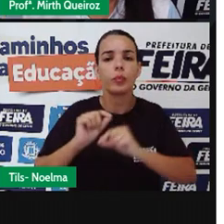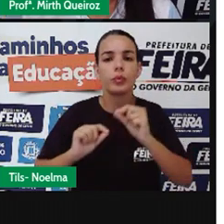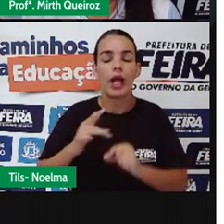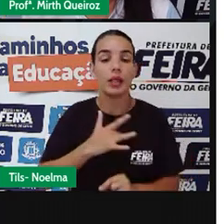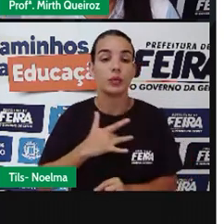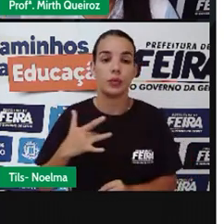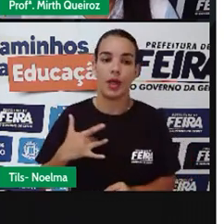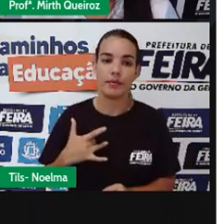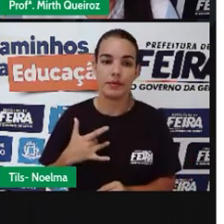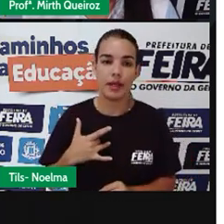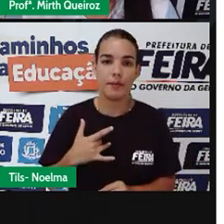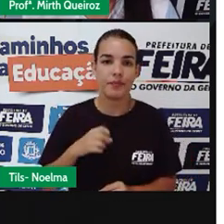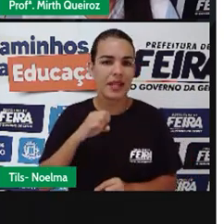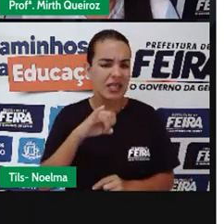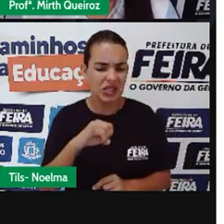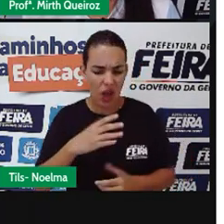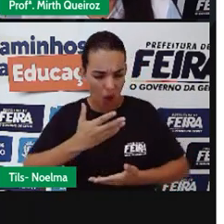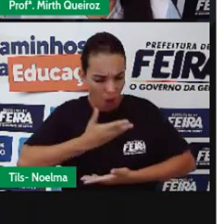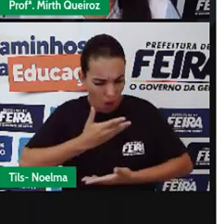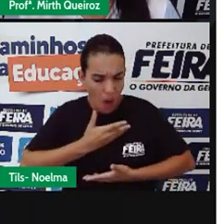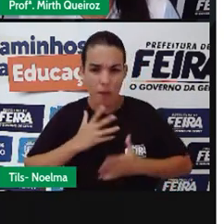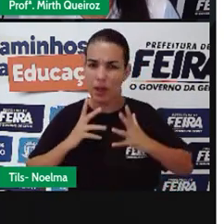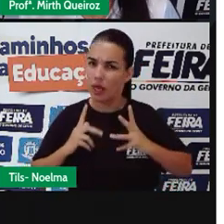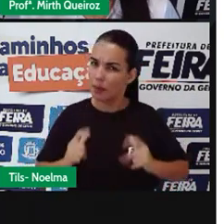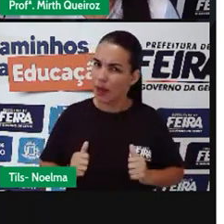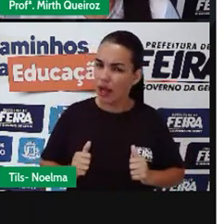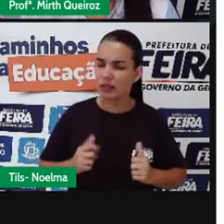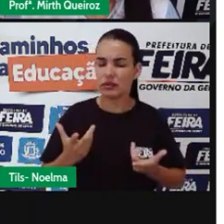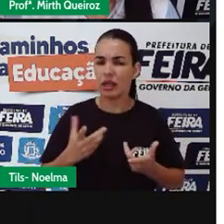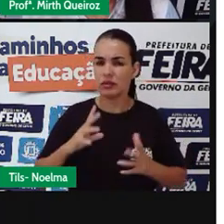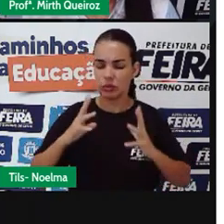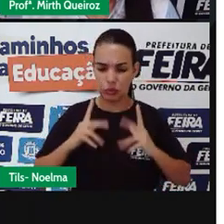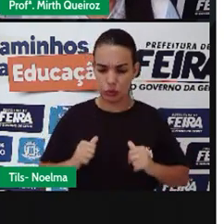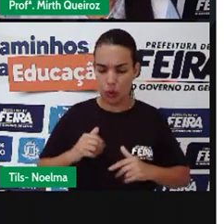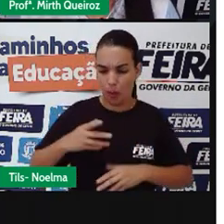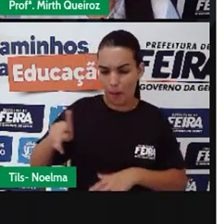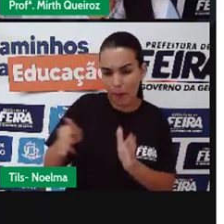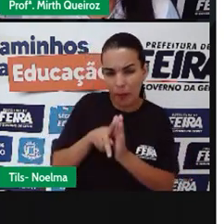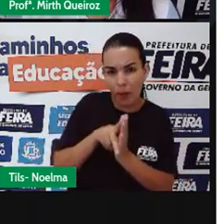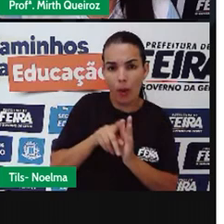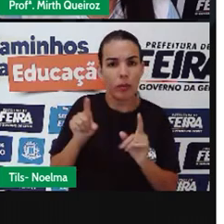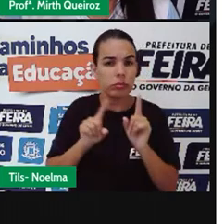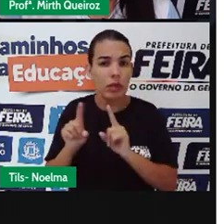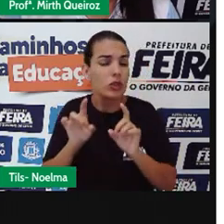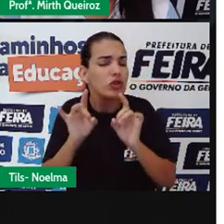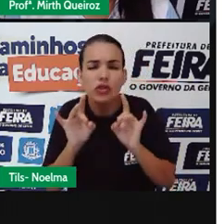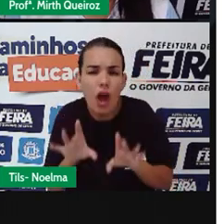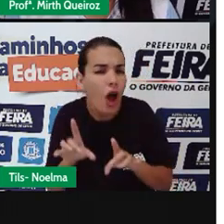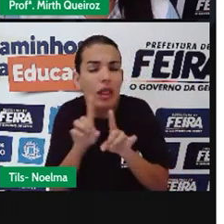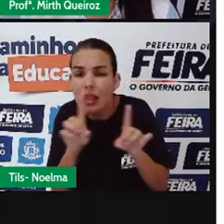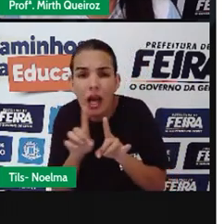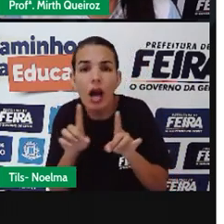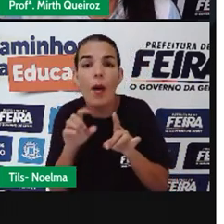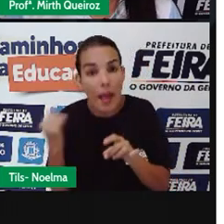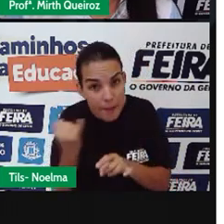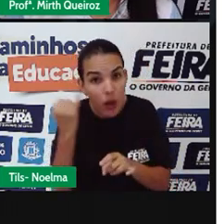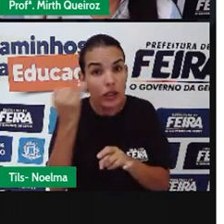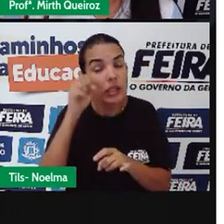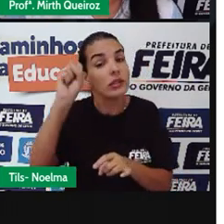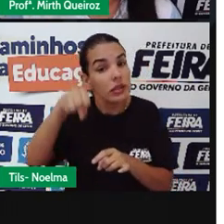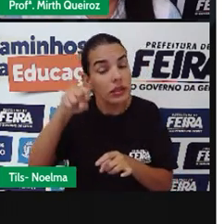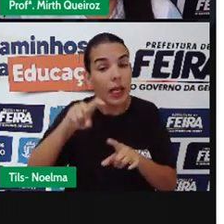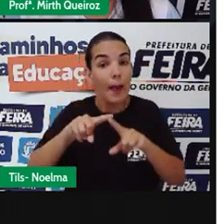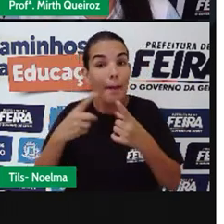regime corporal que a gente faz refugir a higiene para que a gente faz tá bem não é somente para